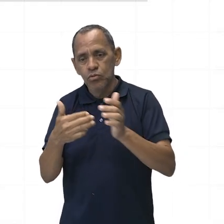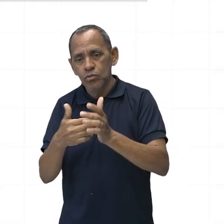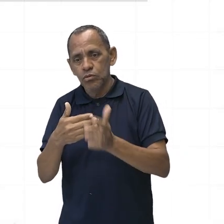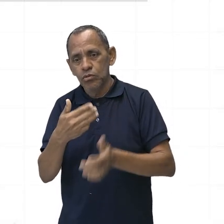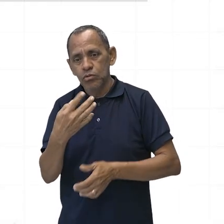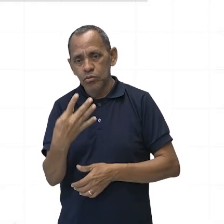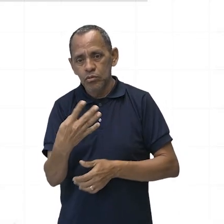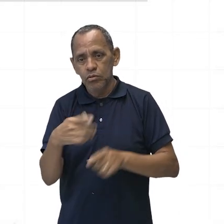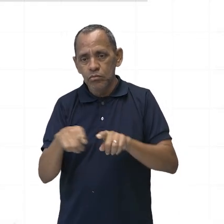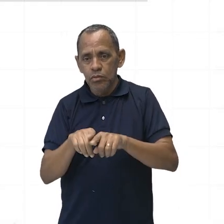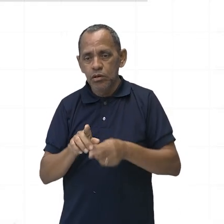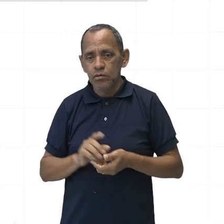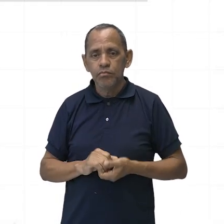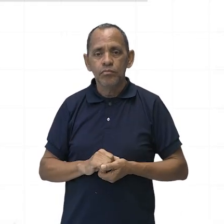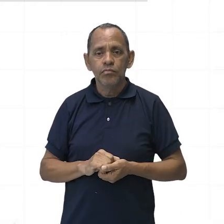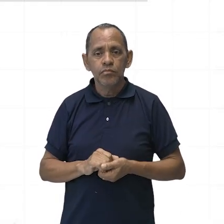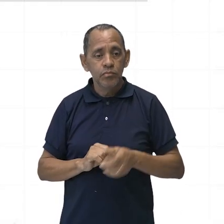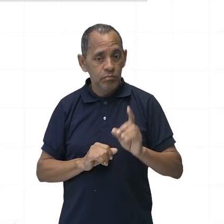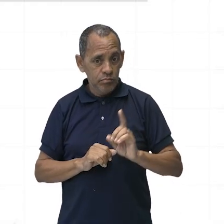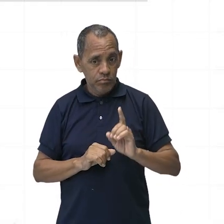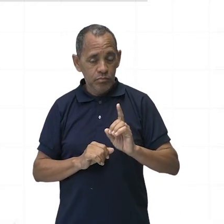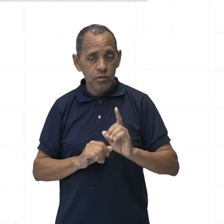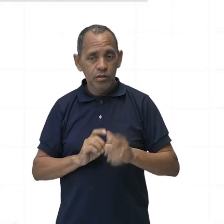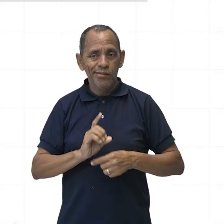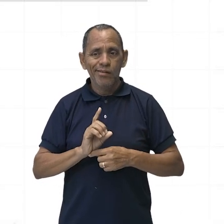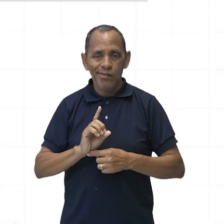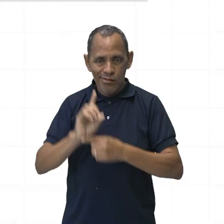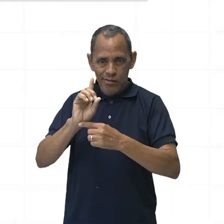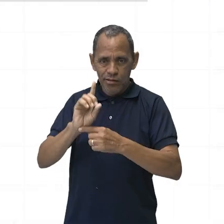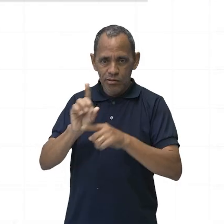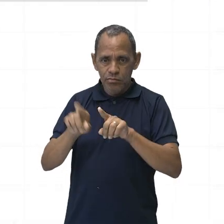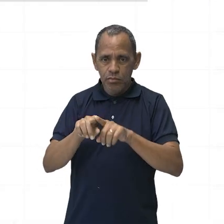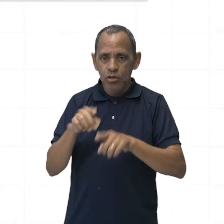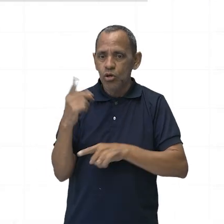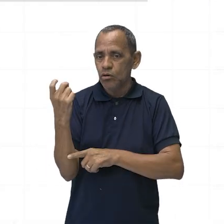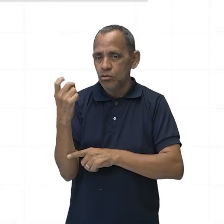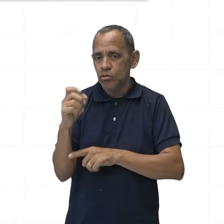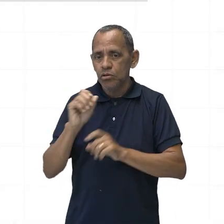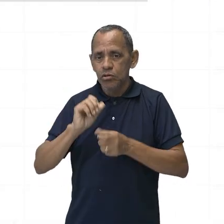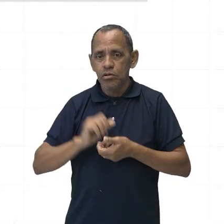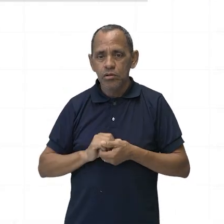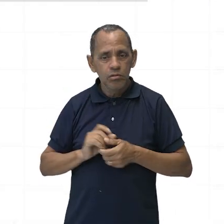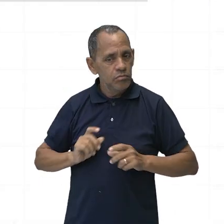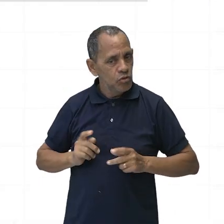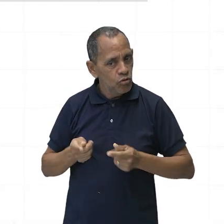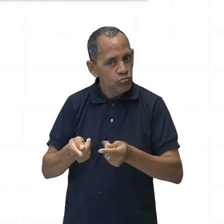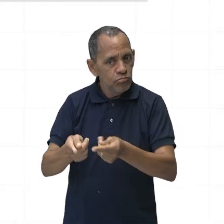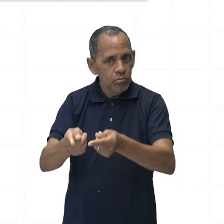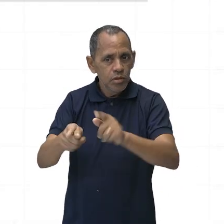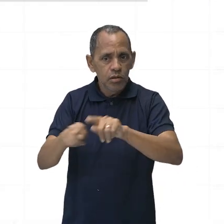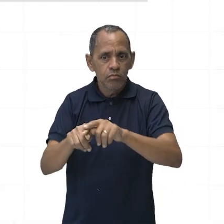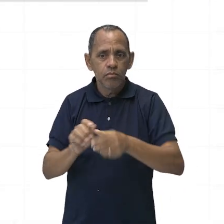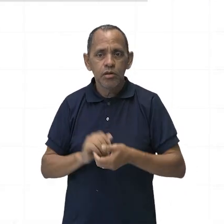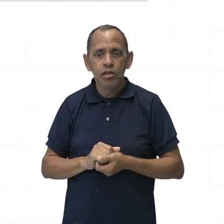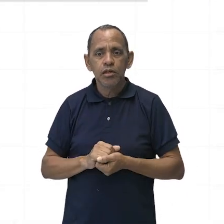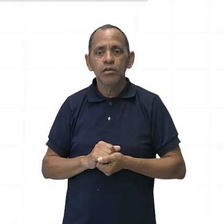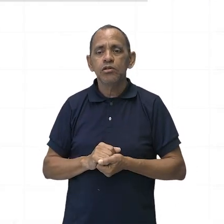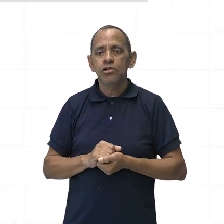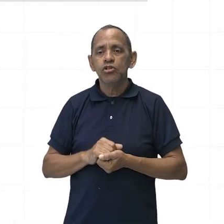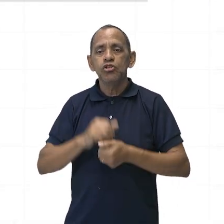seguinte: ele, Deus, é o único da unicidade absoluta. Deus